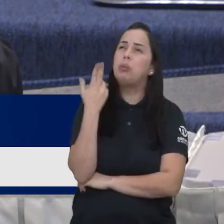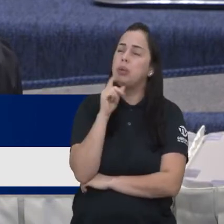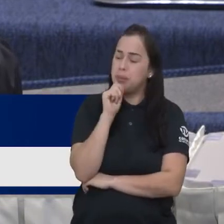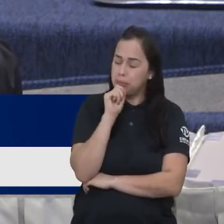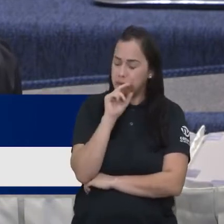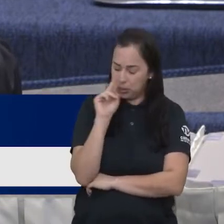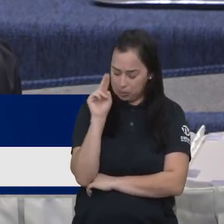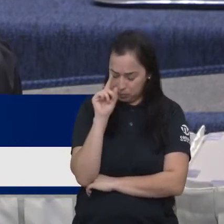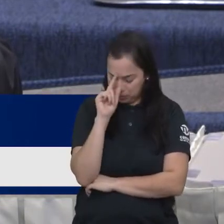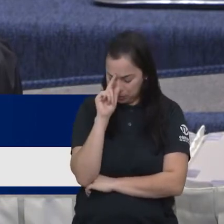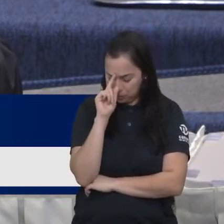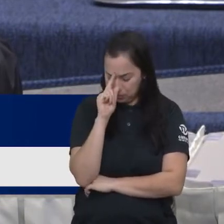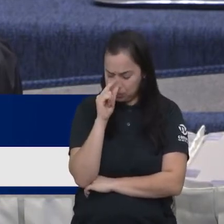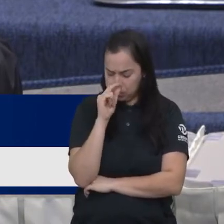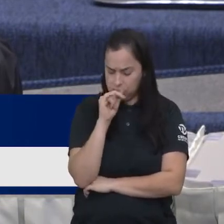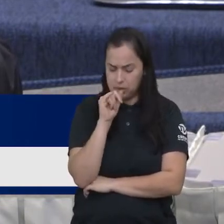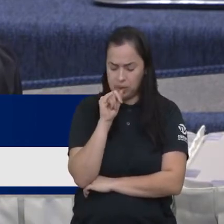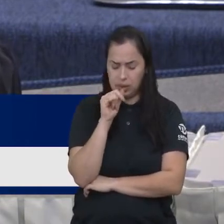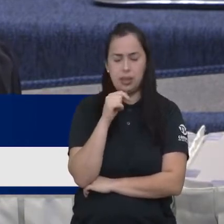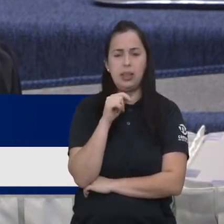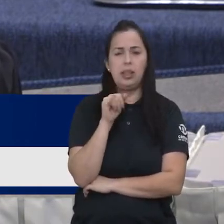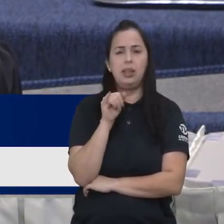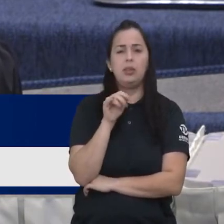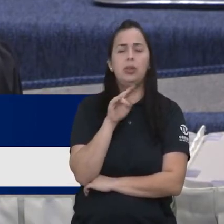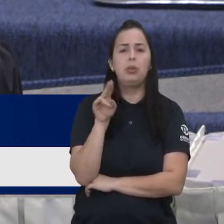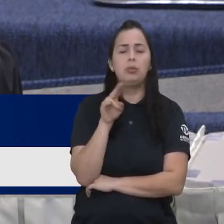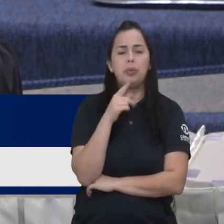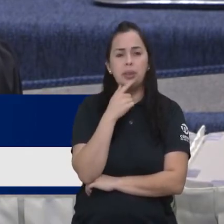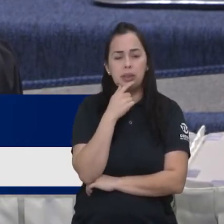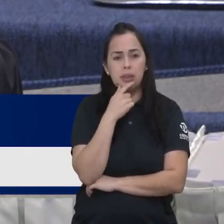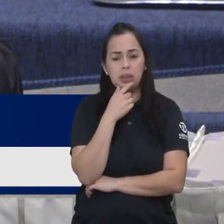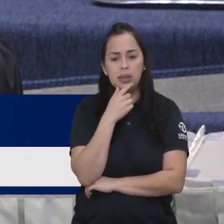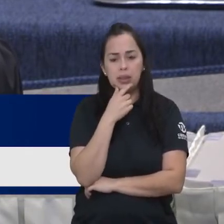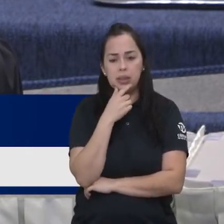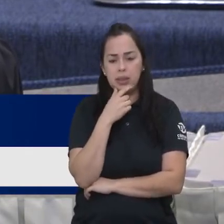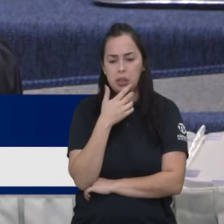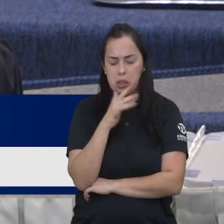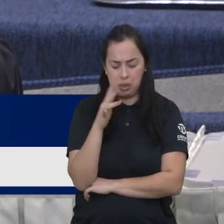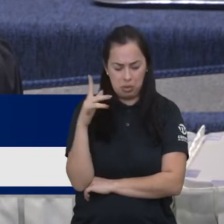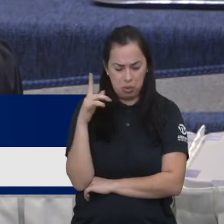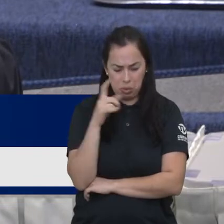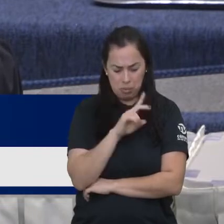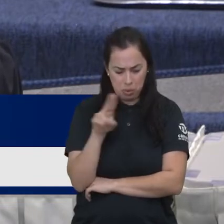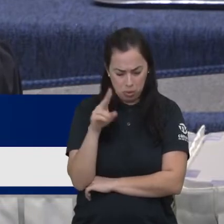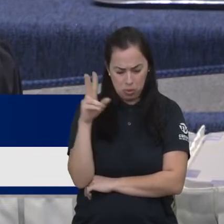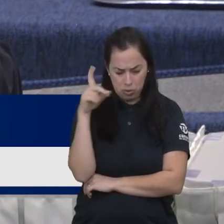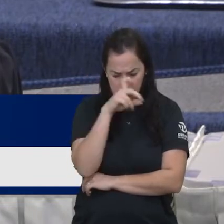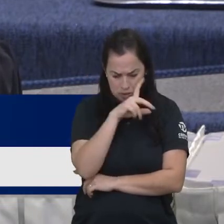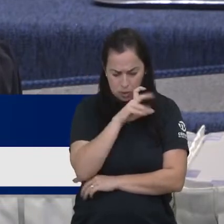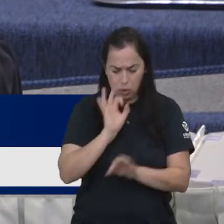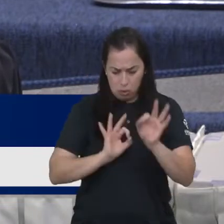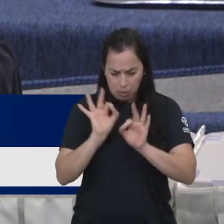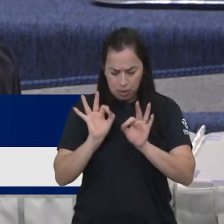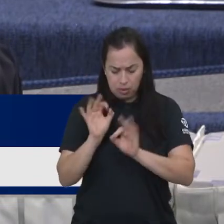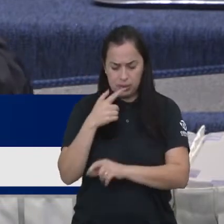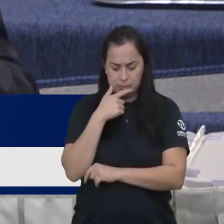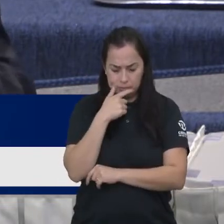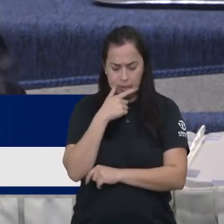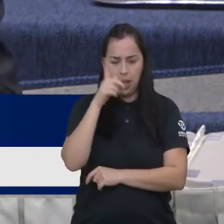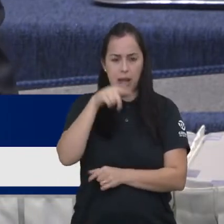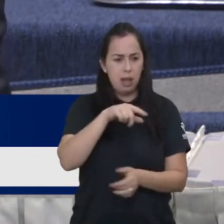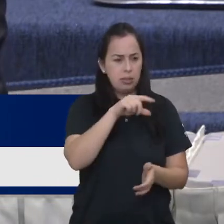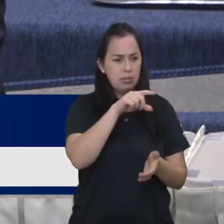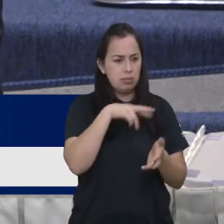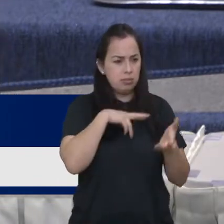lembro o nome, era inventário, não, era um inventário, era uma coisa, era um nome bem complicado que eu não lembro mais, que era o